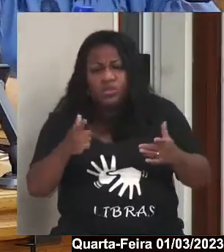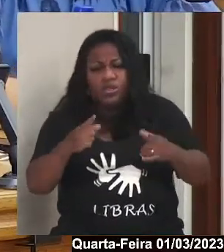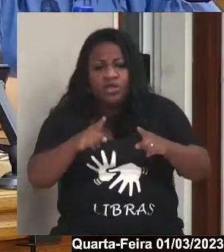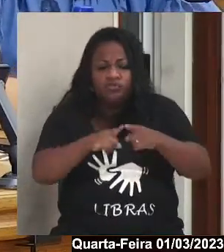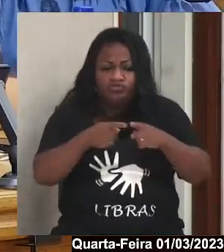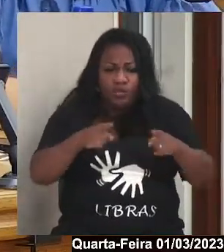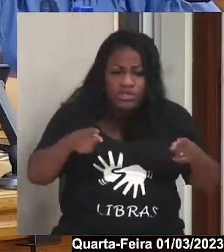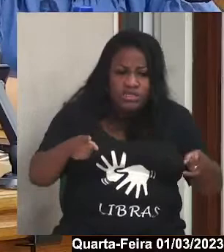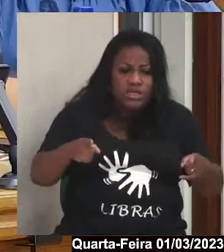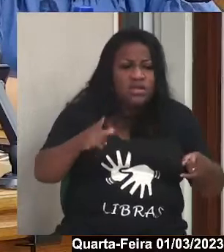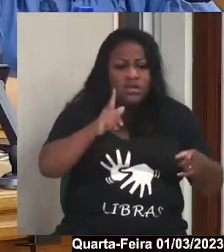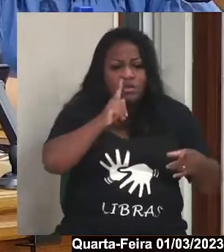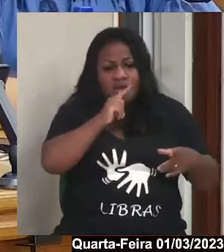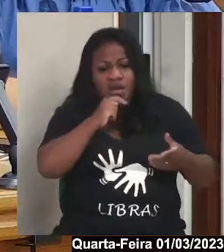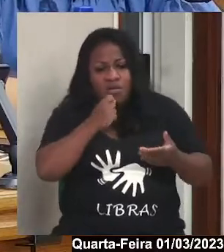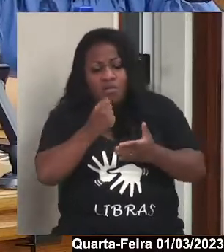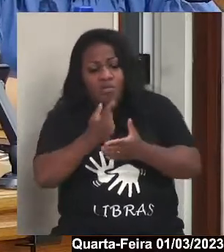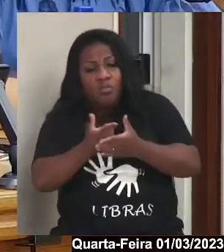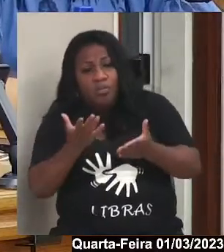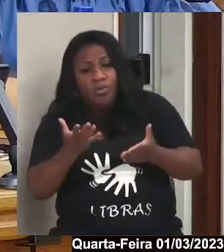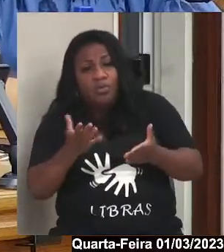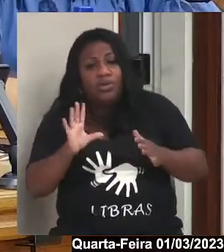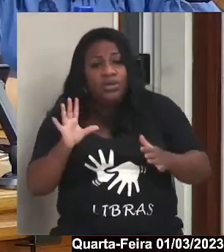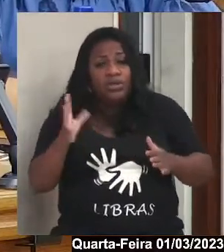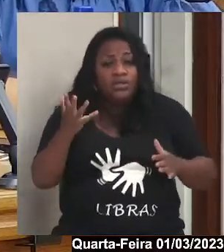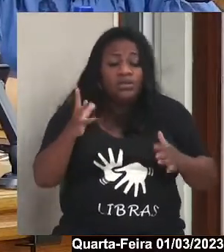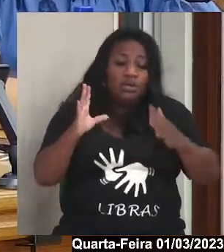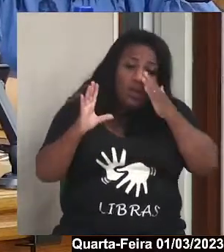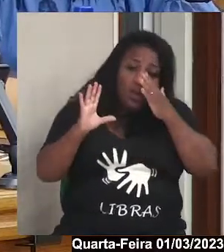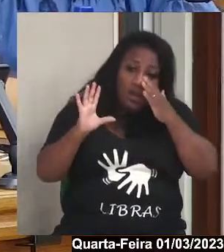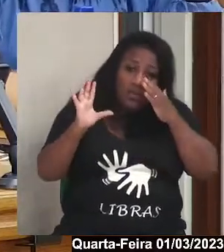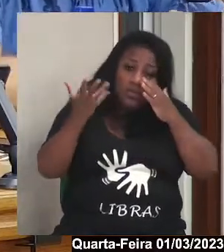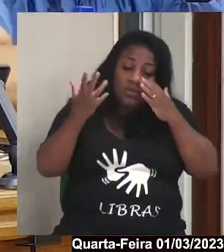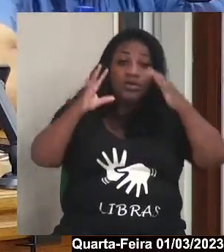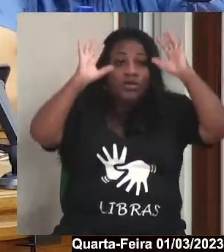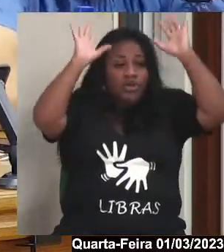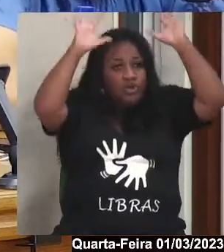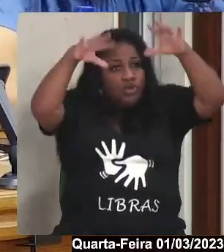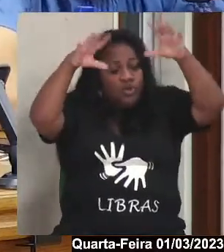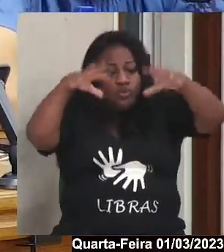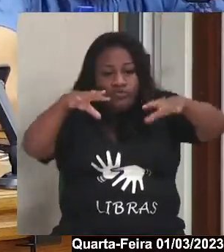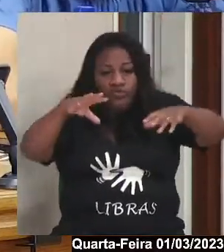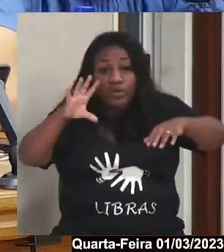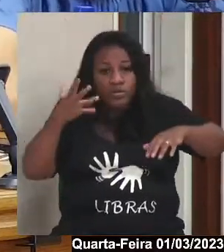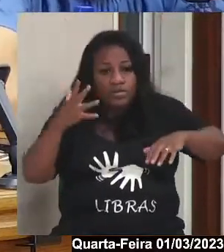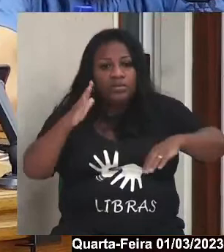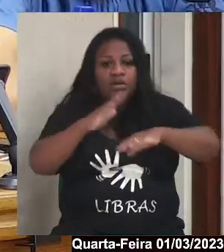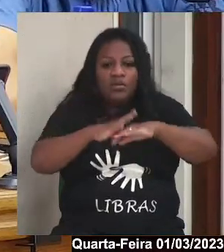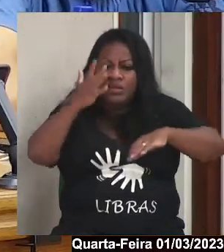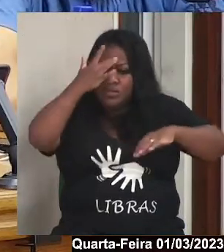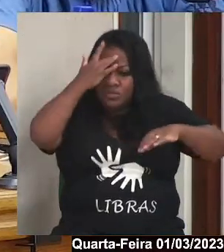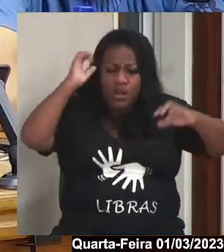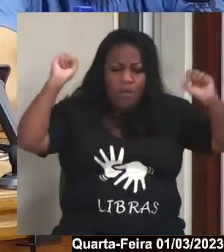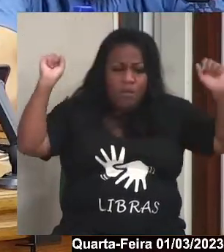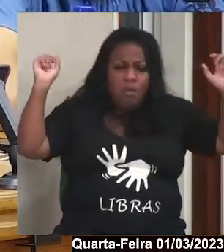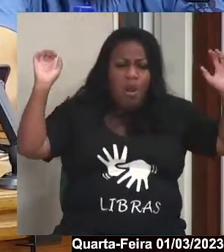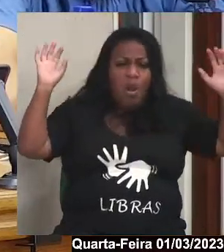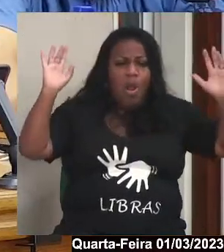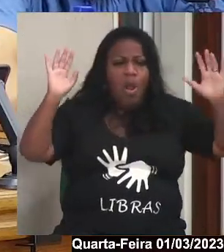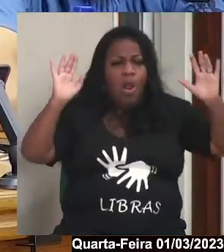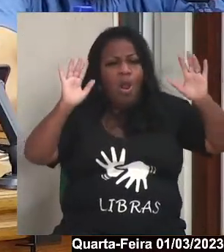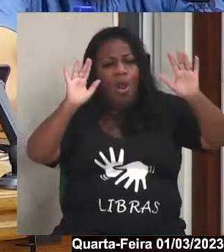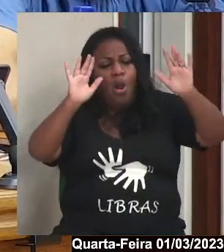compraram churrasquinho, não compraram, enfim, não venderam capa da chuva? Venderam. Será que essas 200 mil pessoas